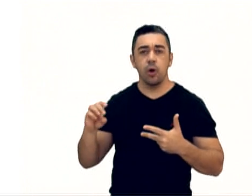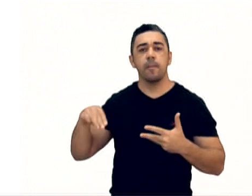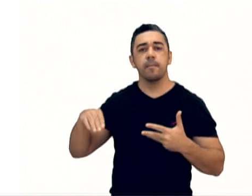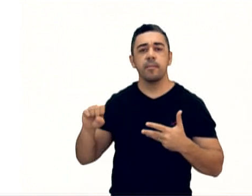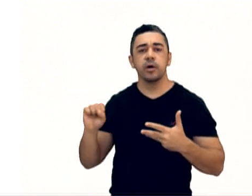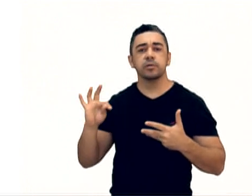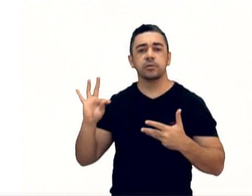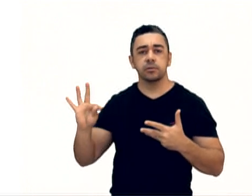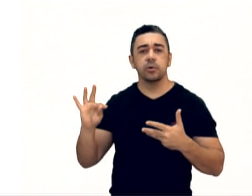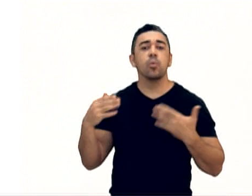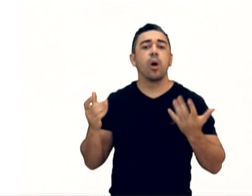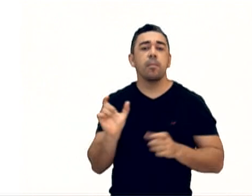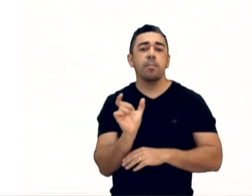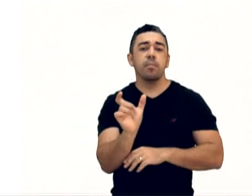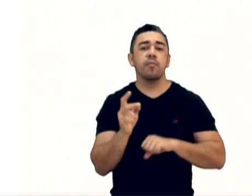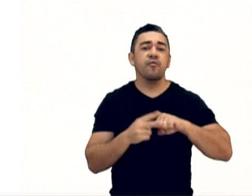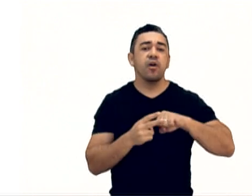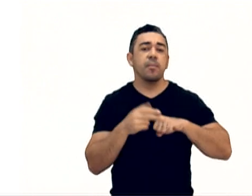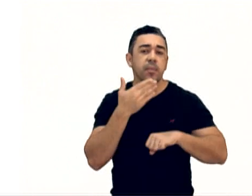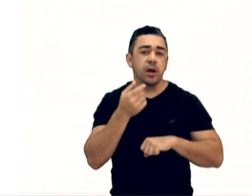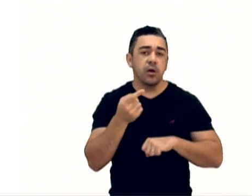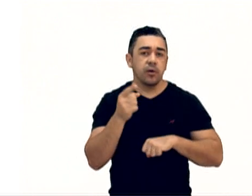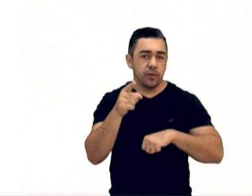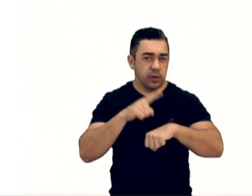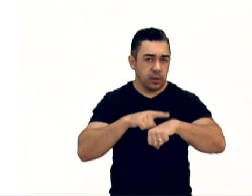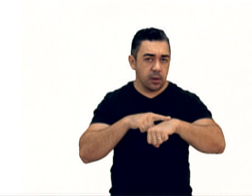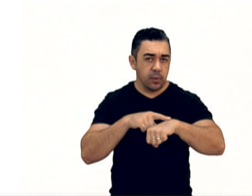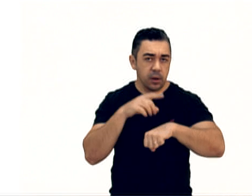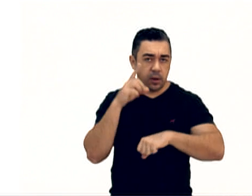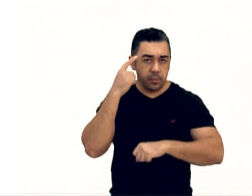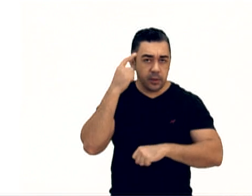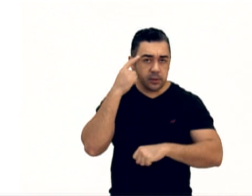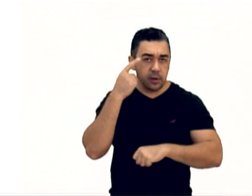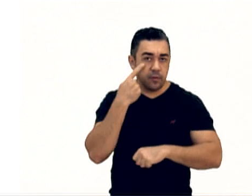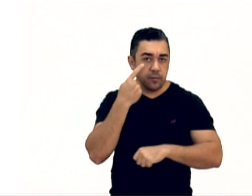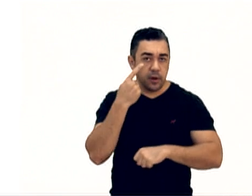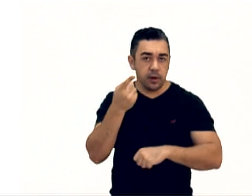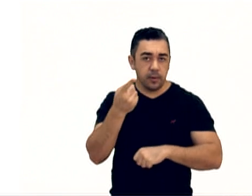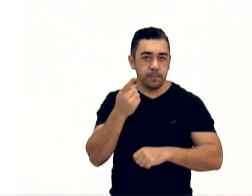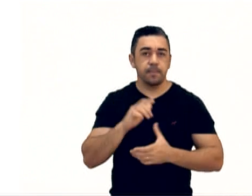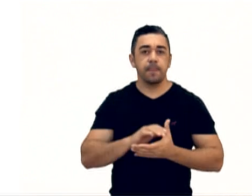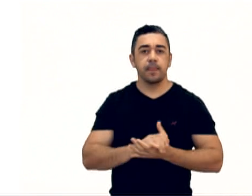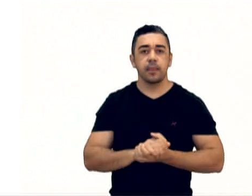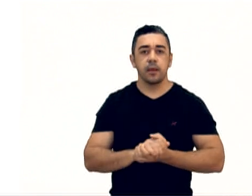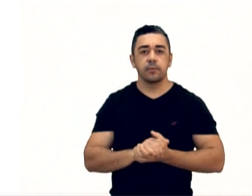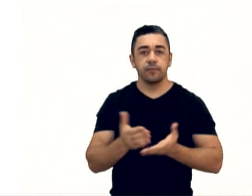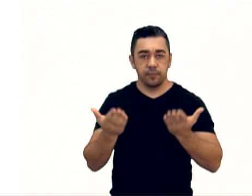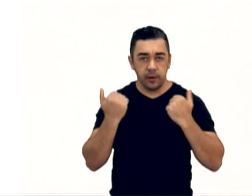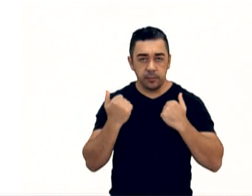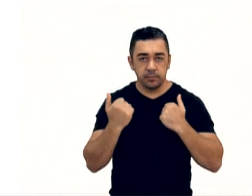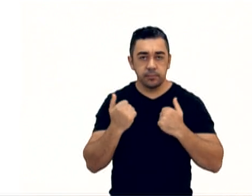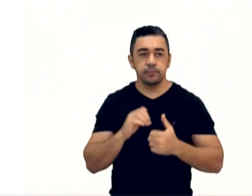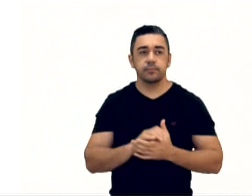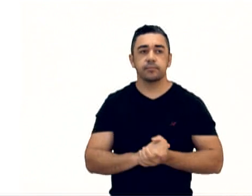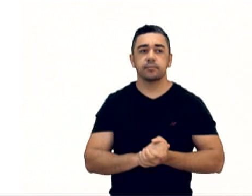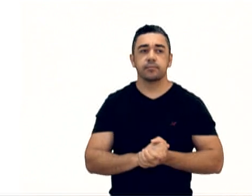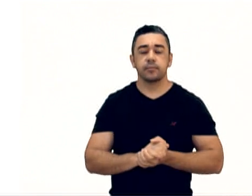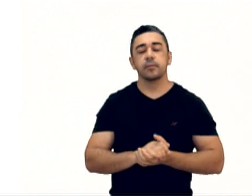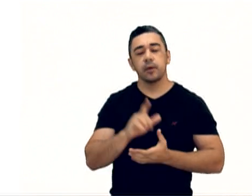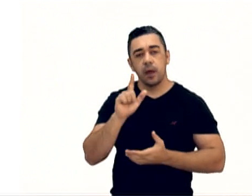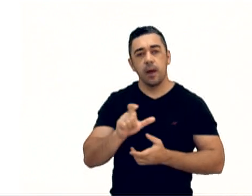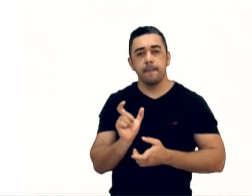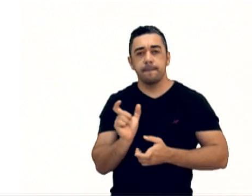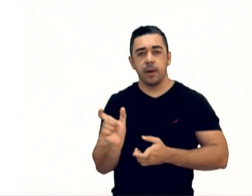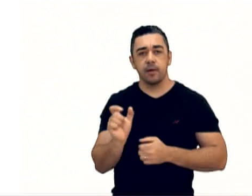melhor ali? Vou dar um tempinho para vocês pensarem e a gente já vai conferir, ó. Vamos lá? Então,